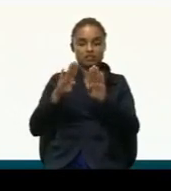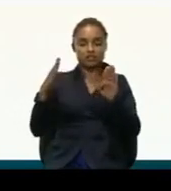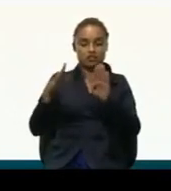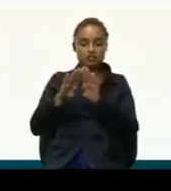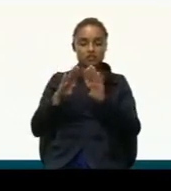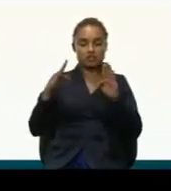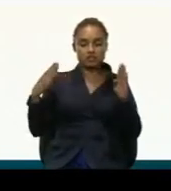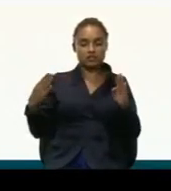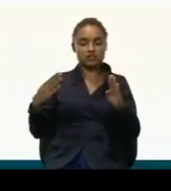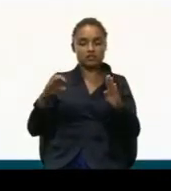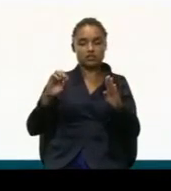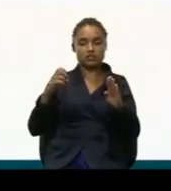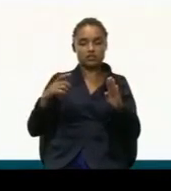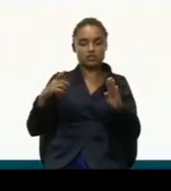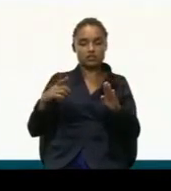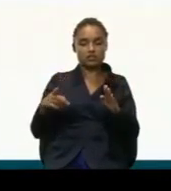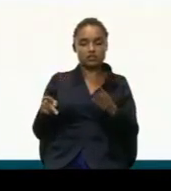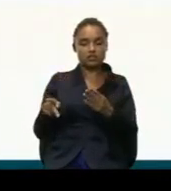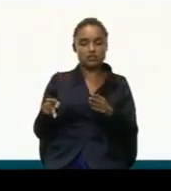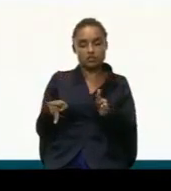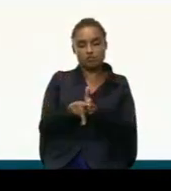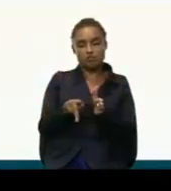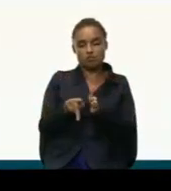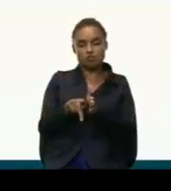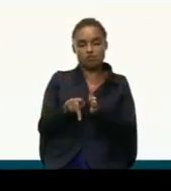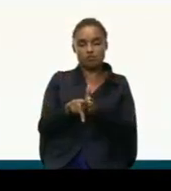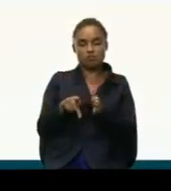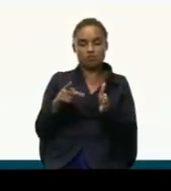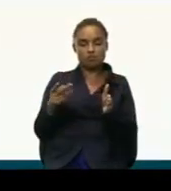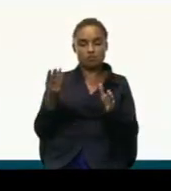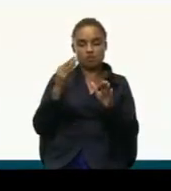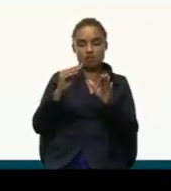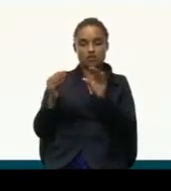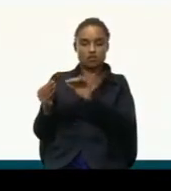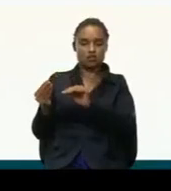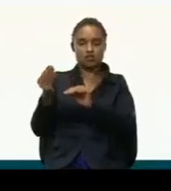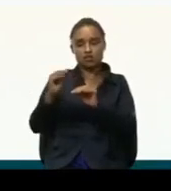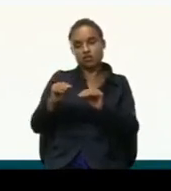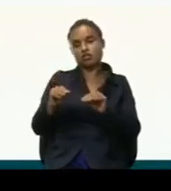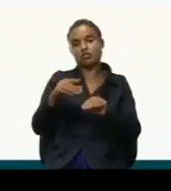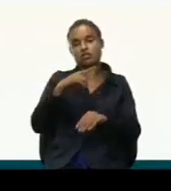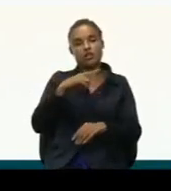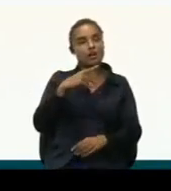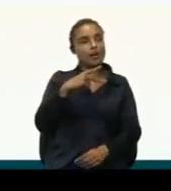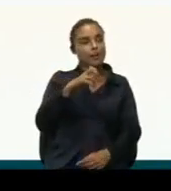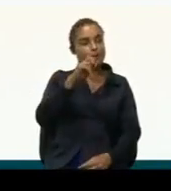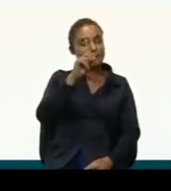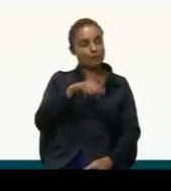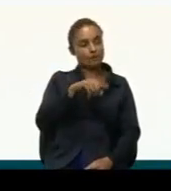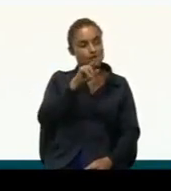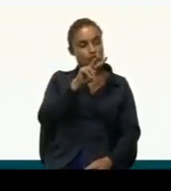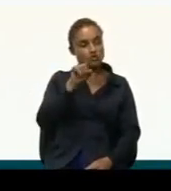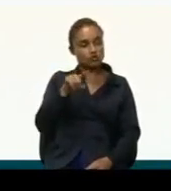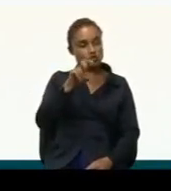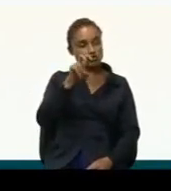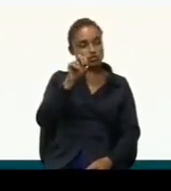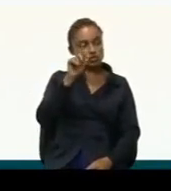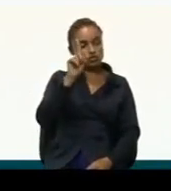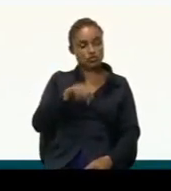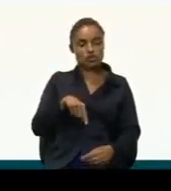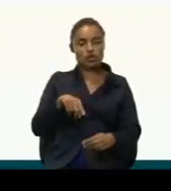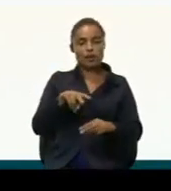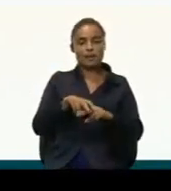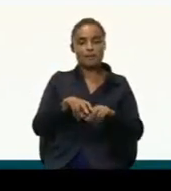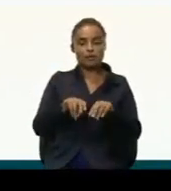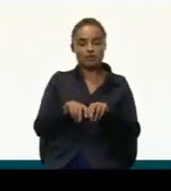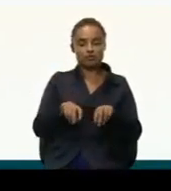com cadeado individual. Pé direito mínimo de 2,50. Bancos em número suficiente